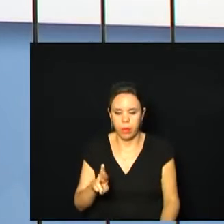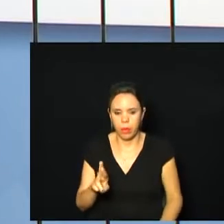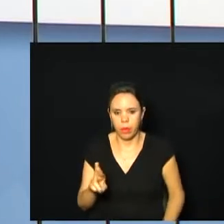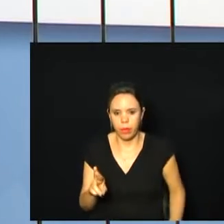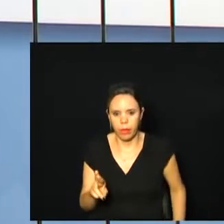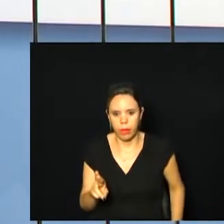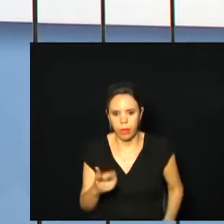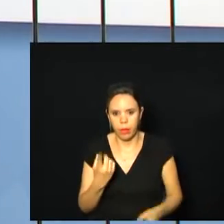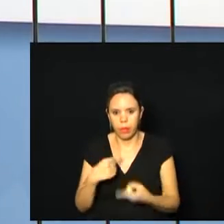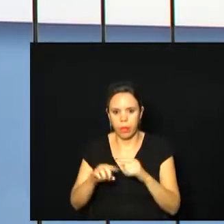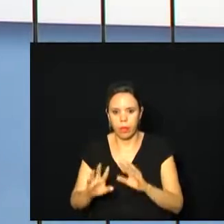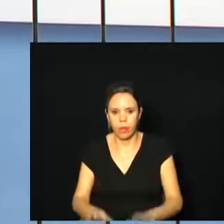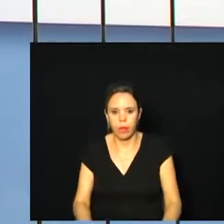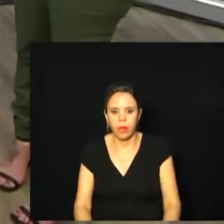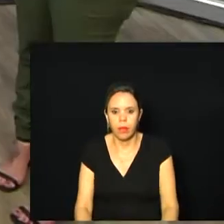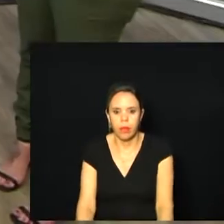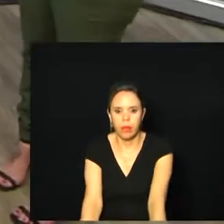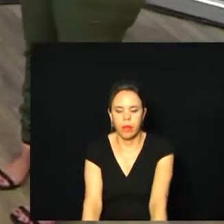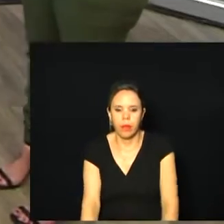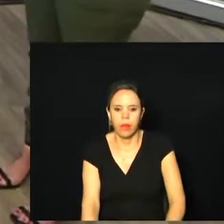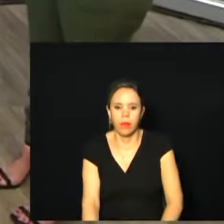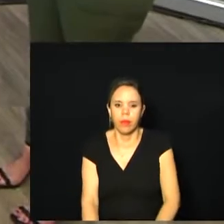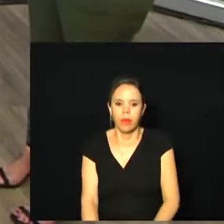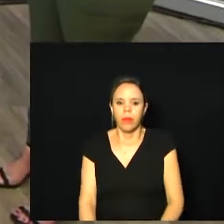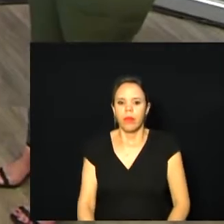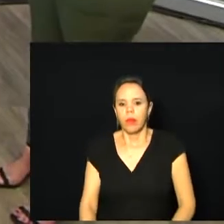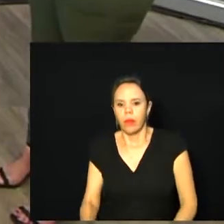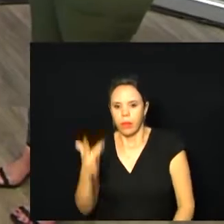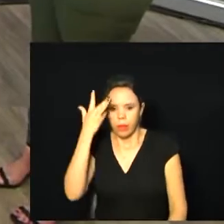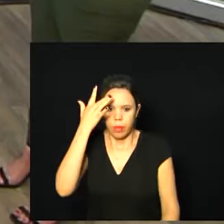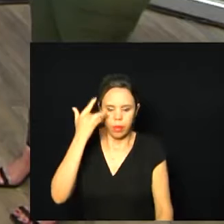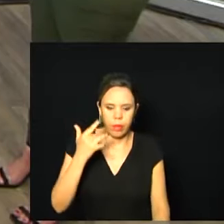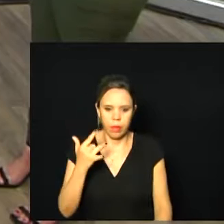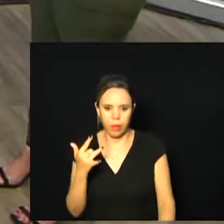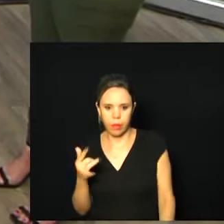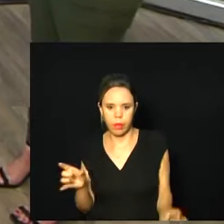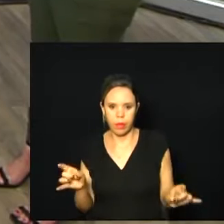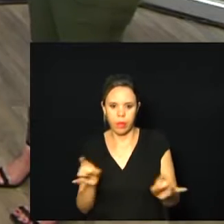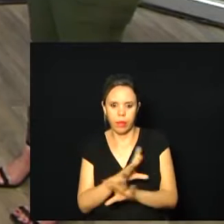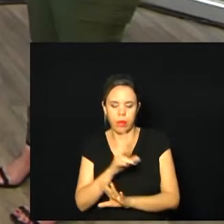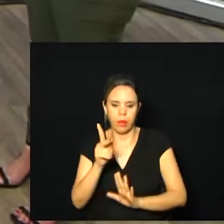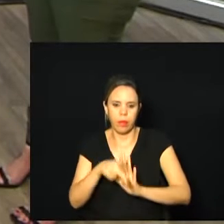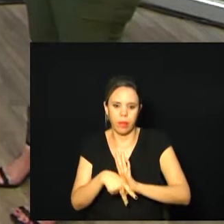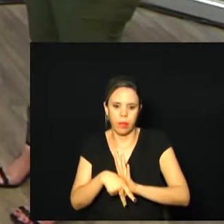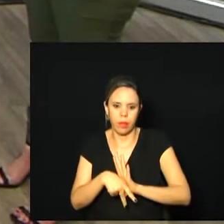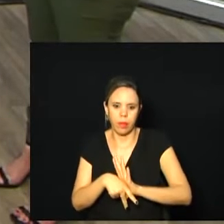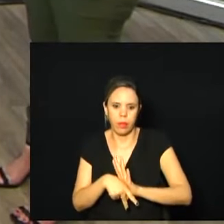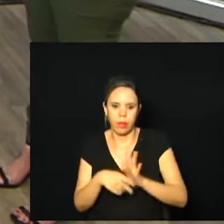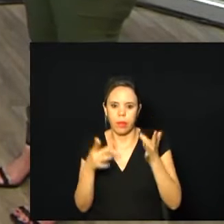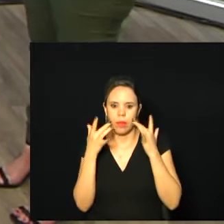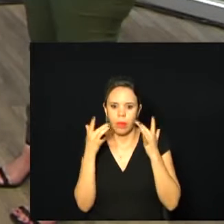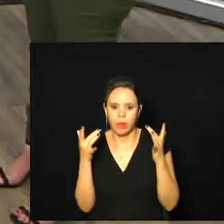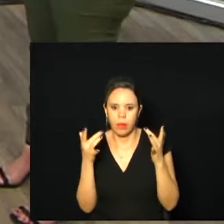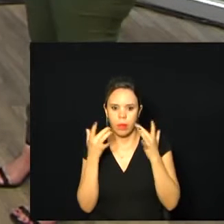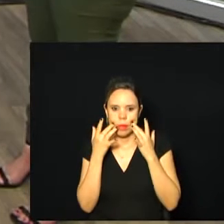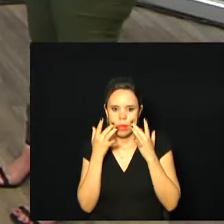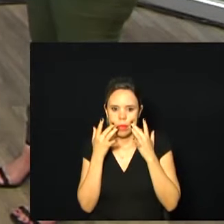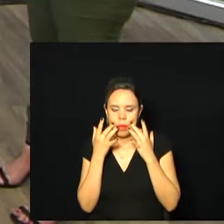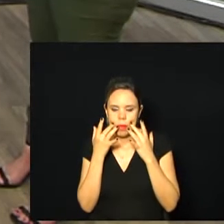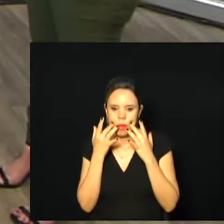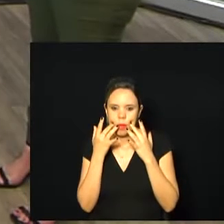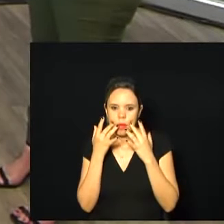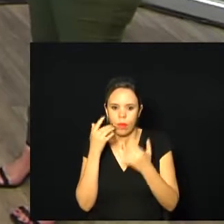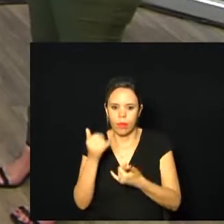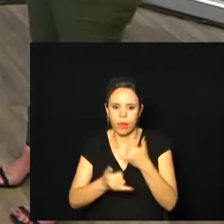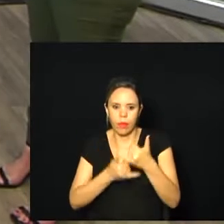festivaldemarcenaria.com.br. Sucesso para todos. E Mirna Abreu, amanhã é o encerramento do projeto de teatro de fantoches. Lembra